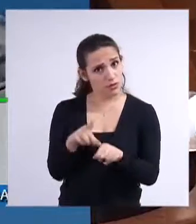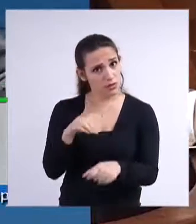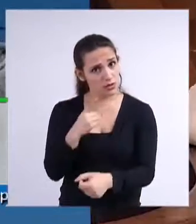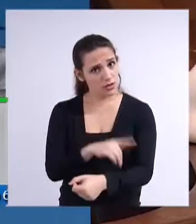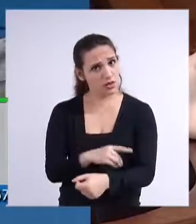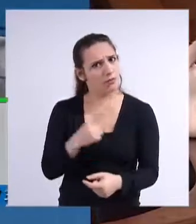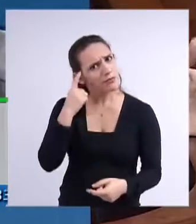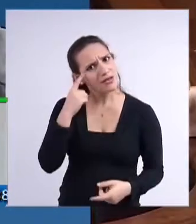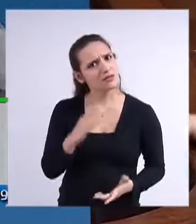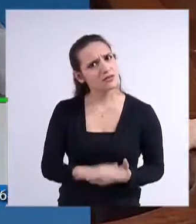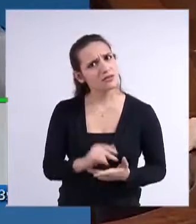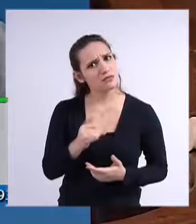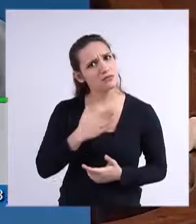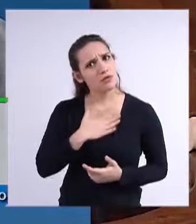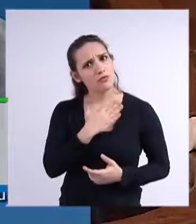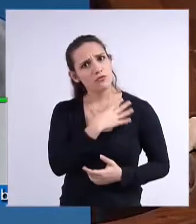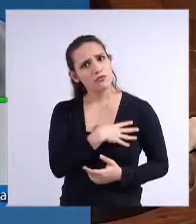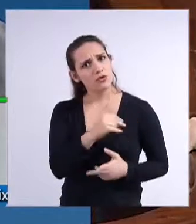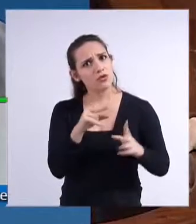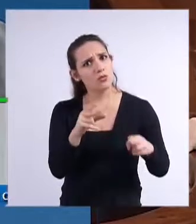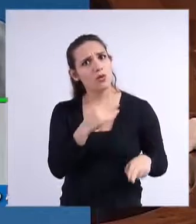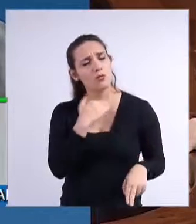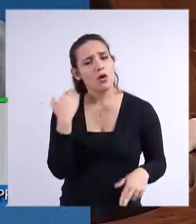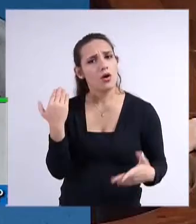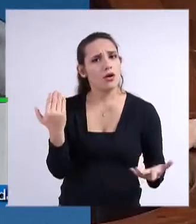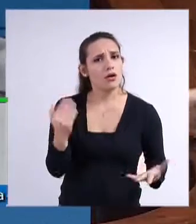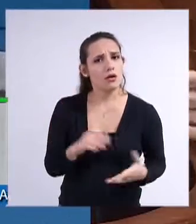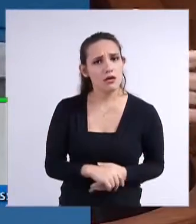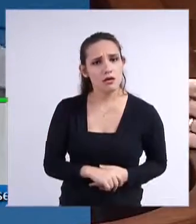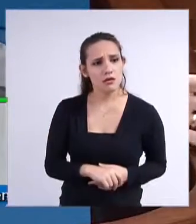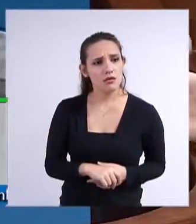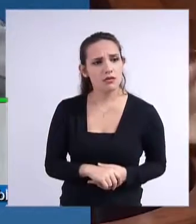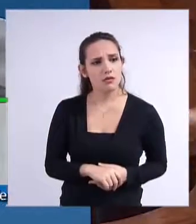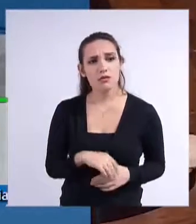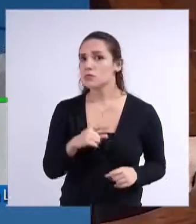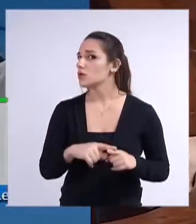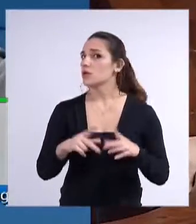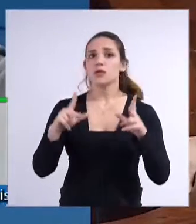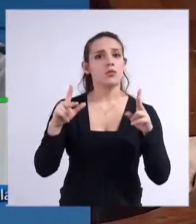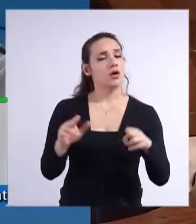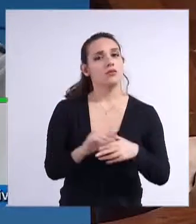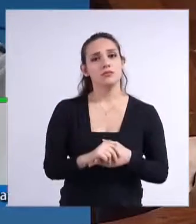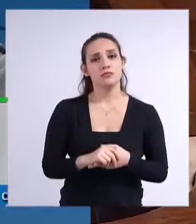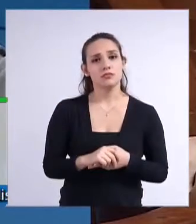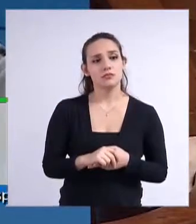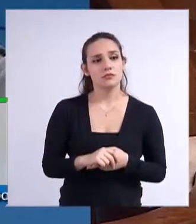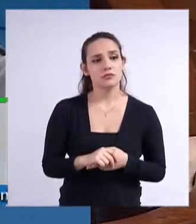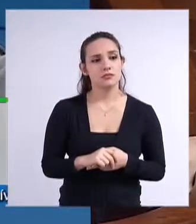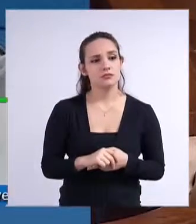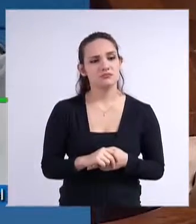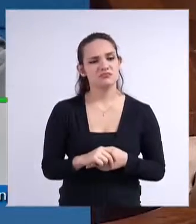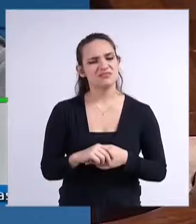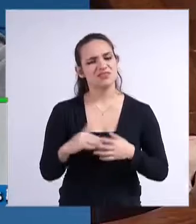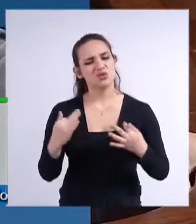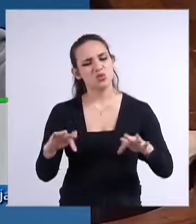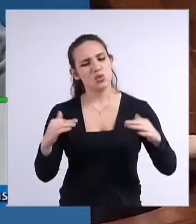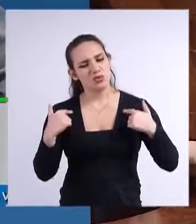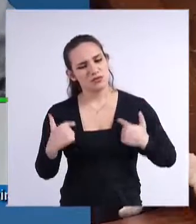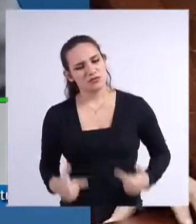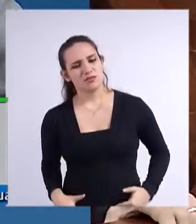e poderia ter sido ele, porque ele apresentou um quadro típico, dor no